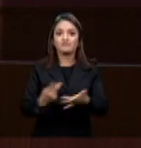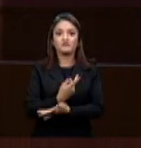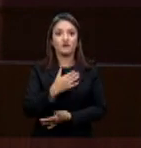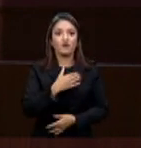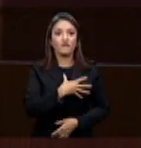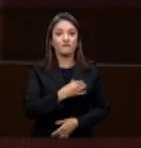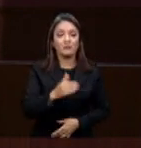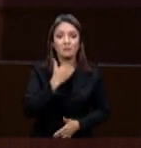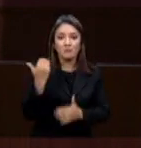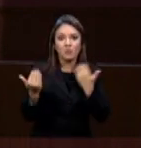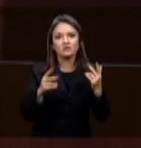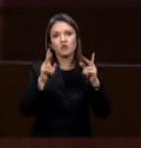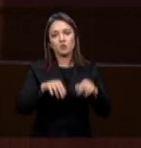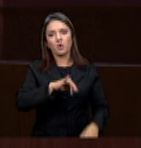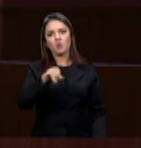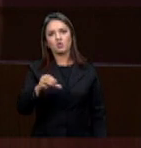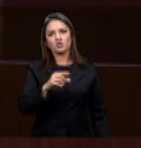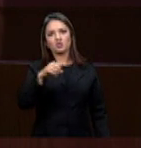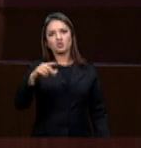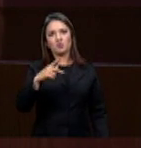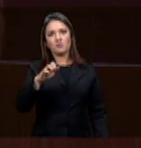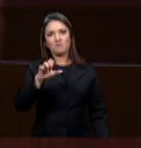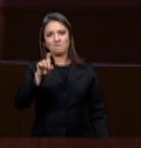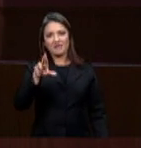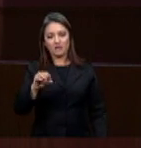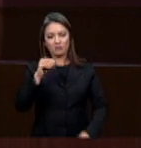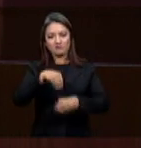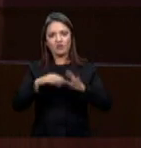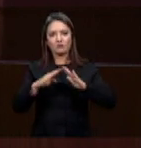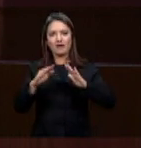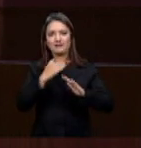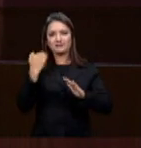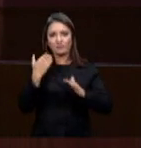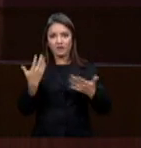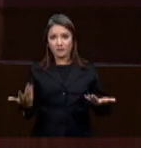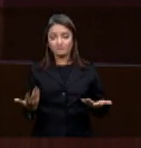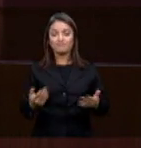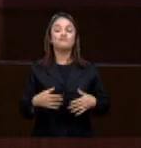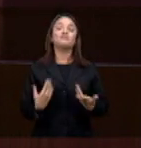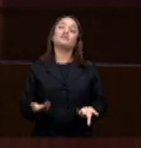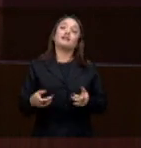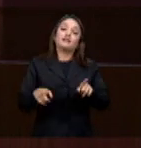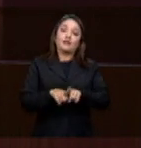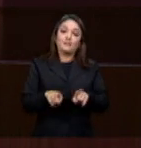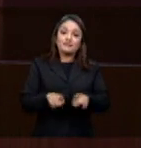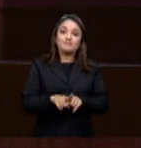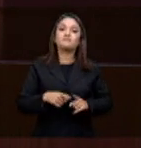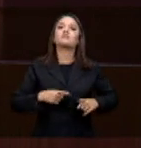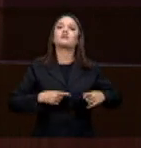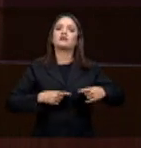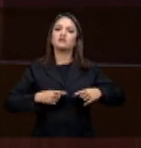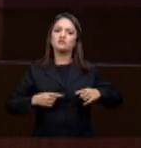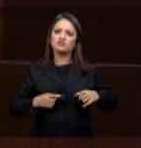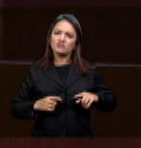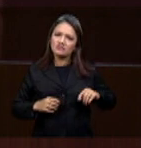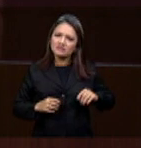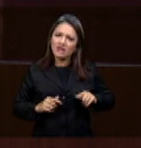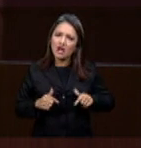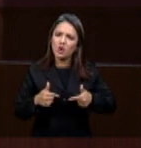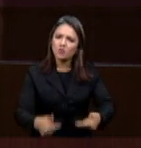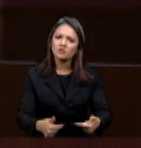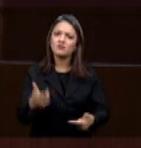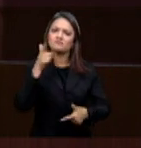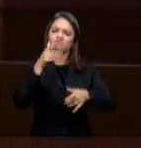Como adolescente João Pedro dentro de casa e ainda assim brigando por Justiça dialogando com a sociedade